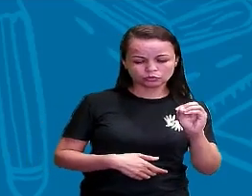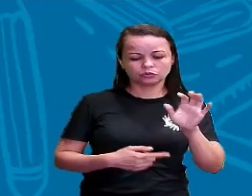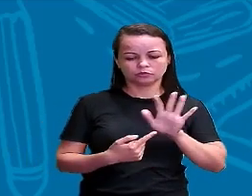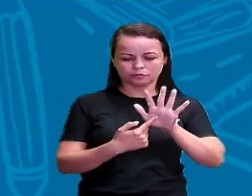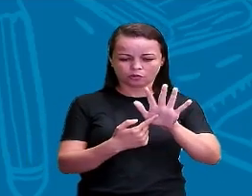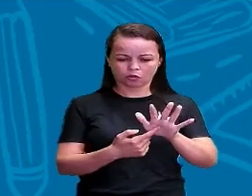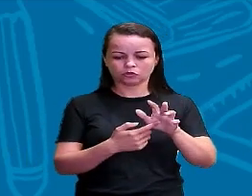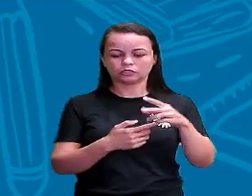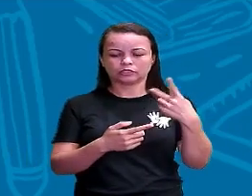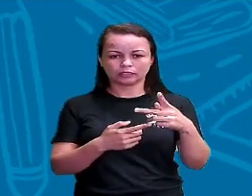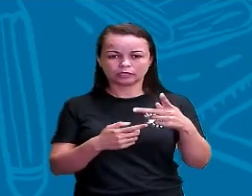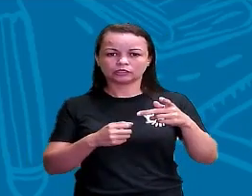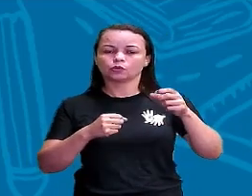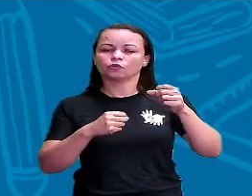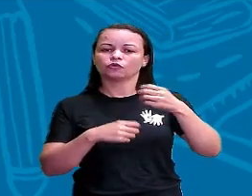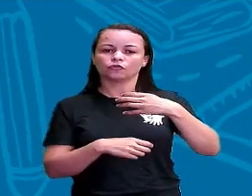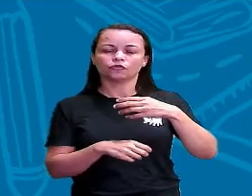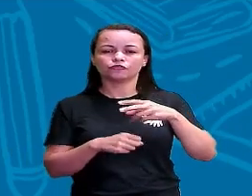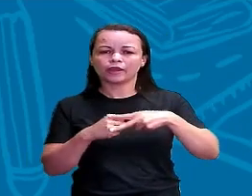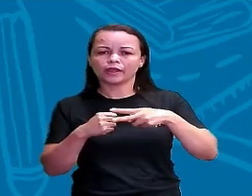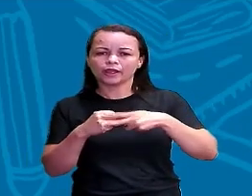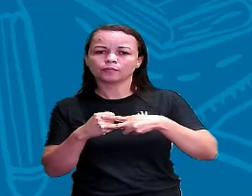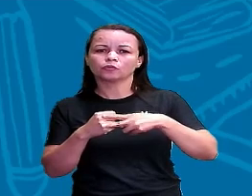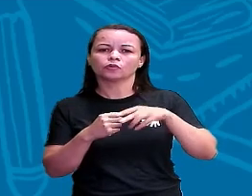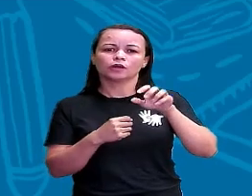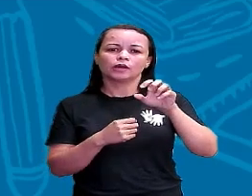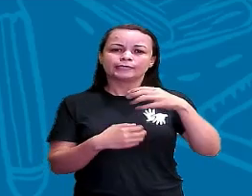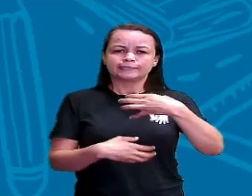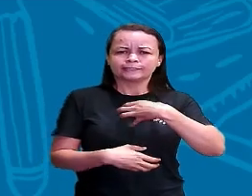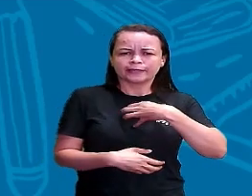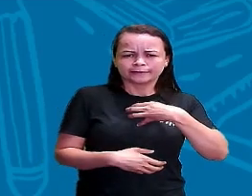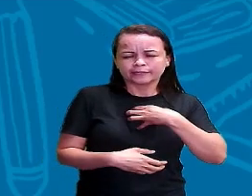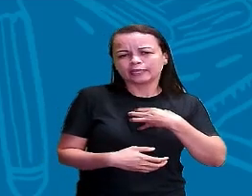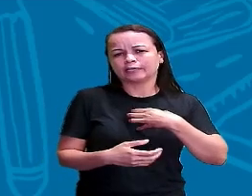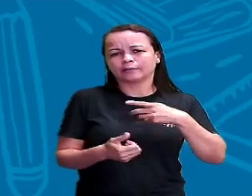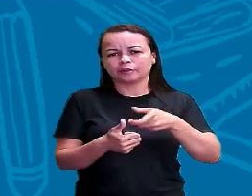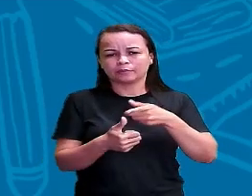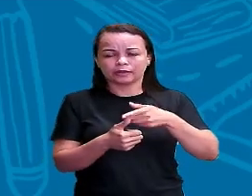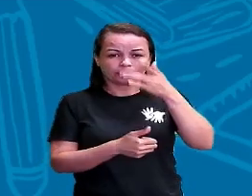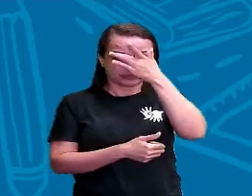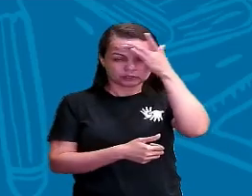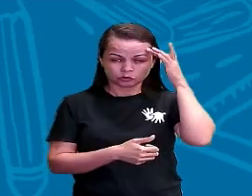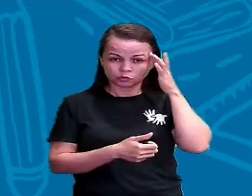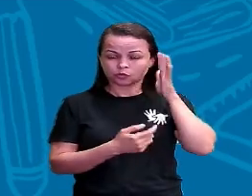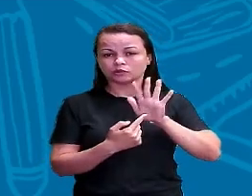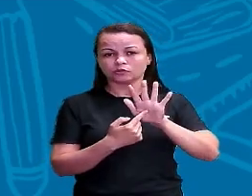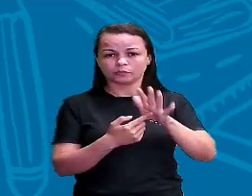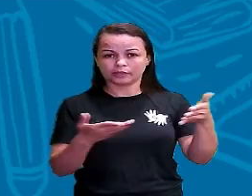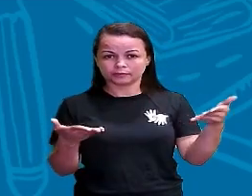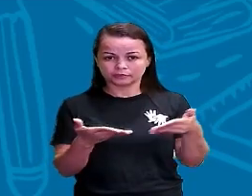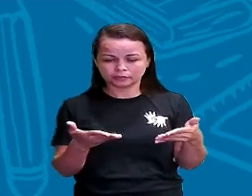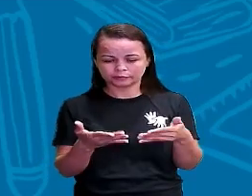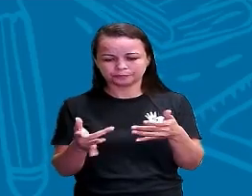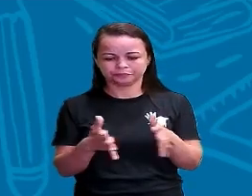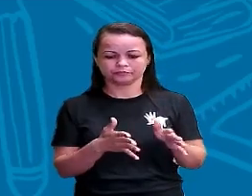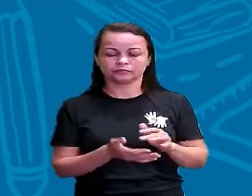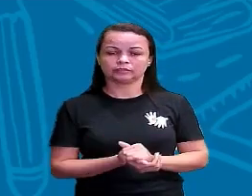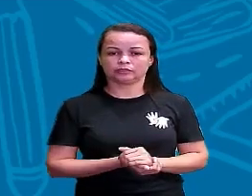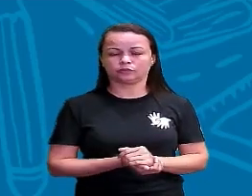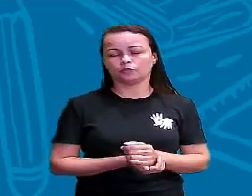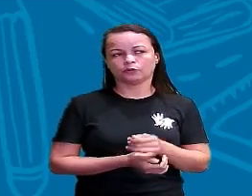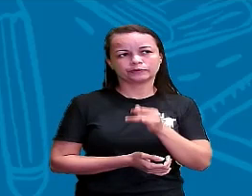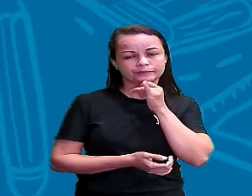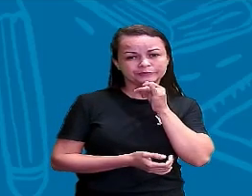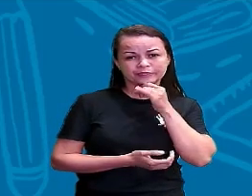forma conjugada do verbo sentir na primeira pessoa do singular do presente do indicativo, ou seja, eu sinto,